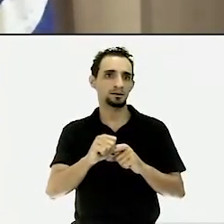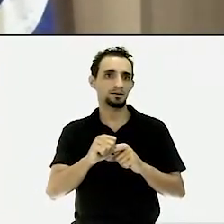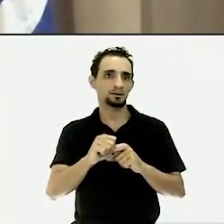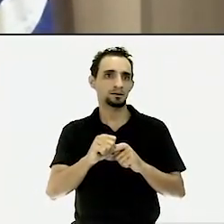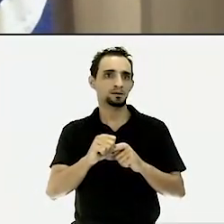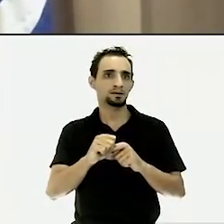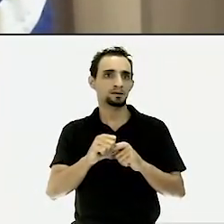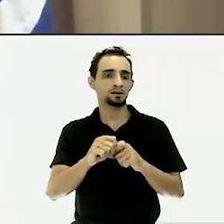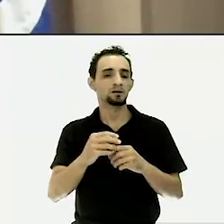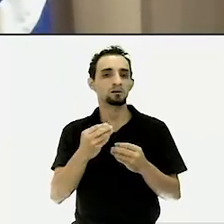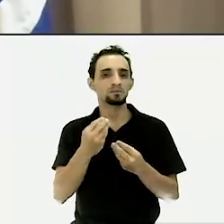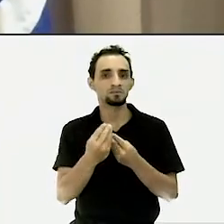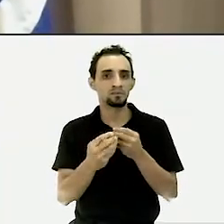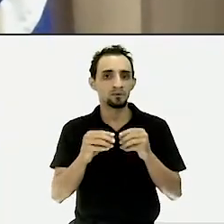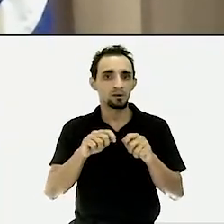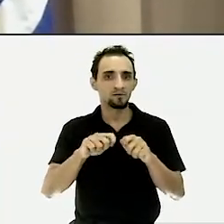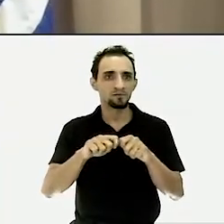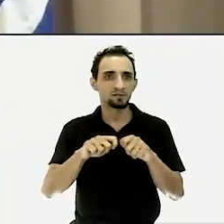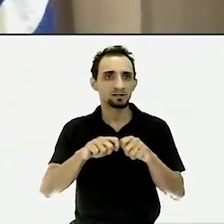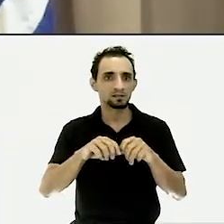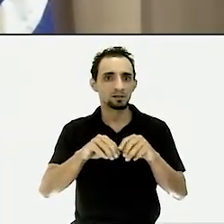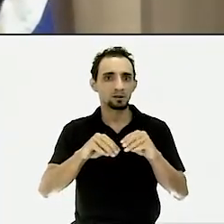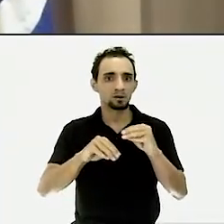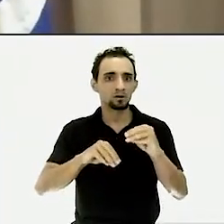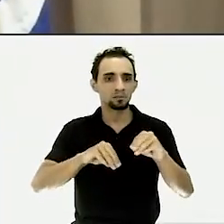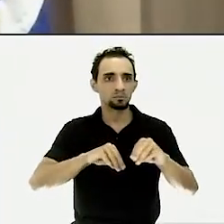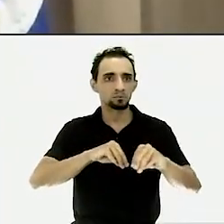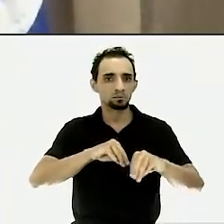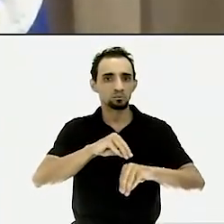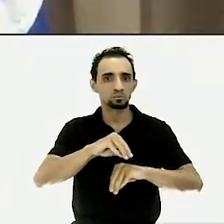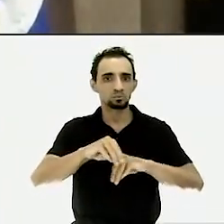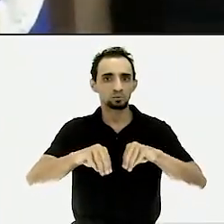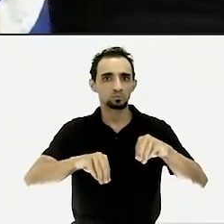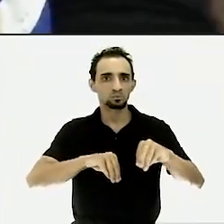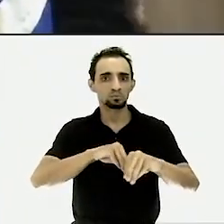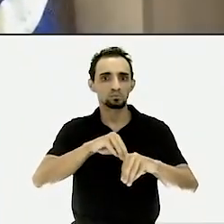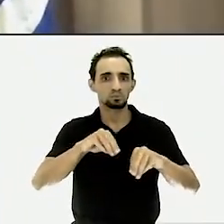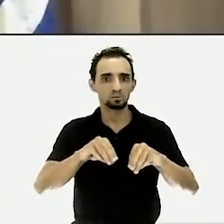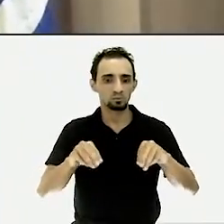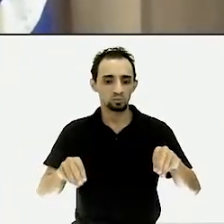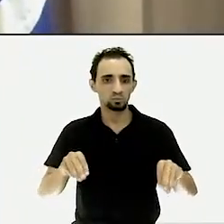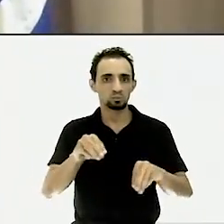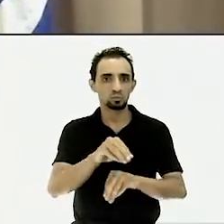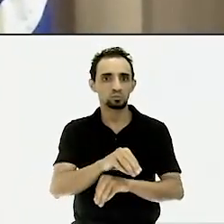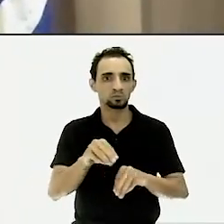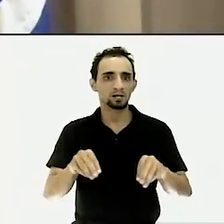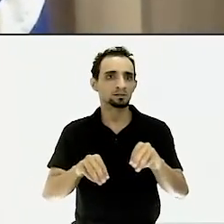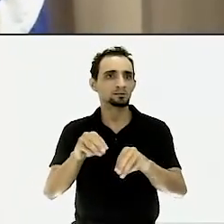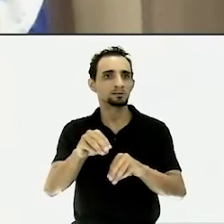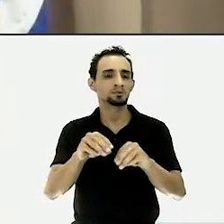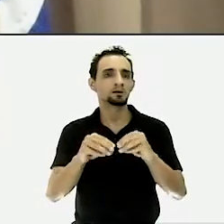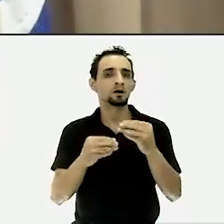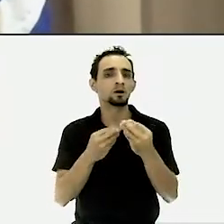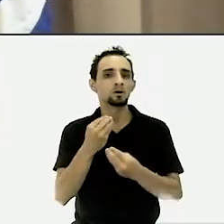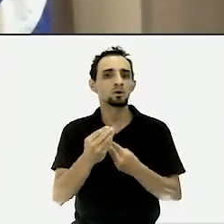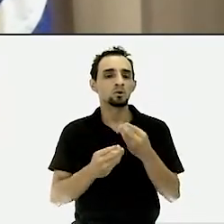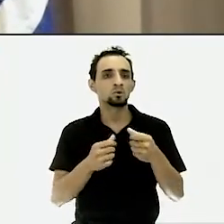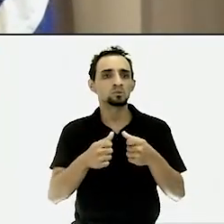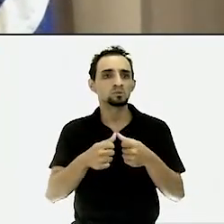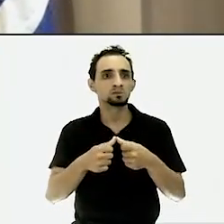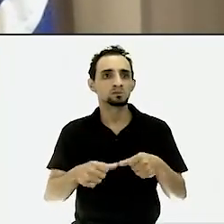Então, desde que me tornei vereador, estou no sexto mandato, quem não me conhece, nós tivemos como